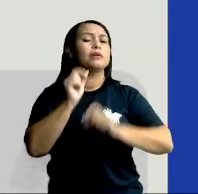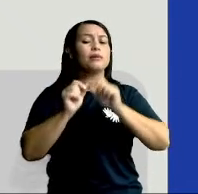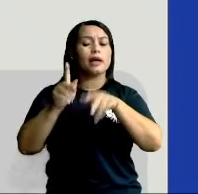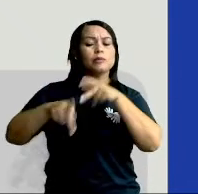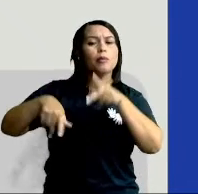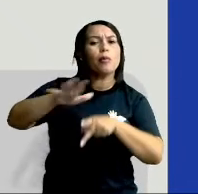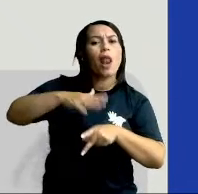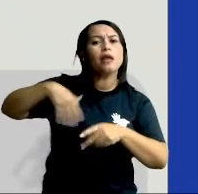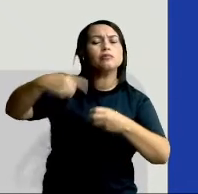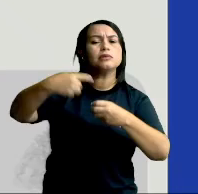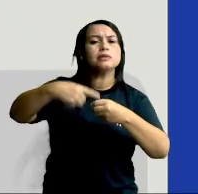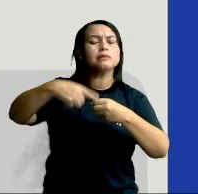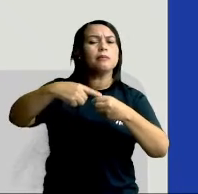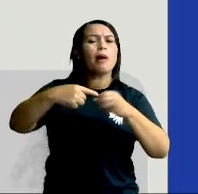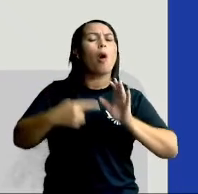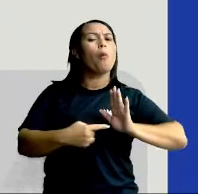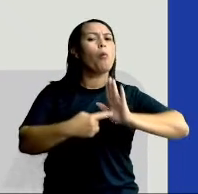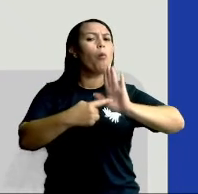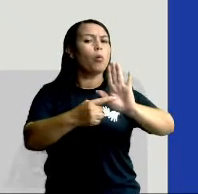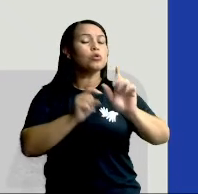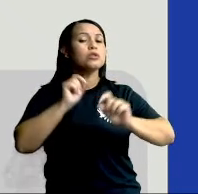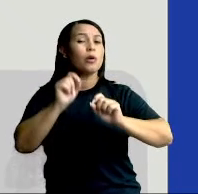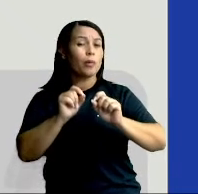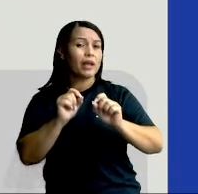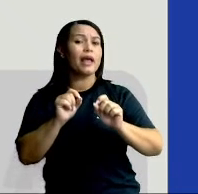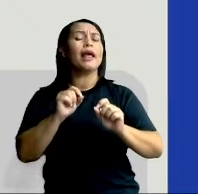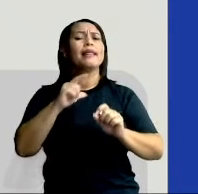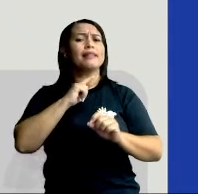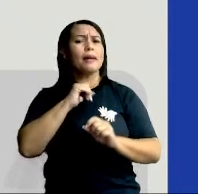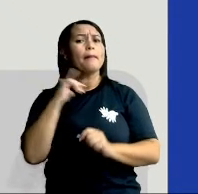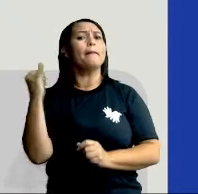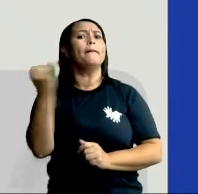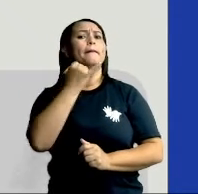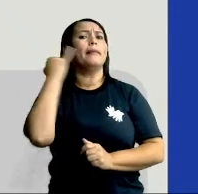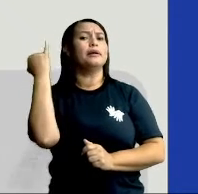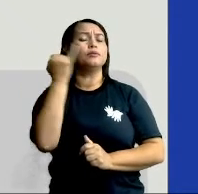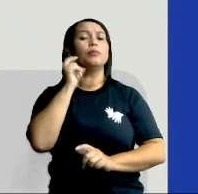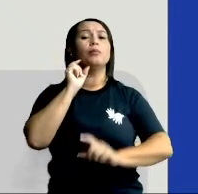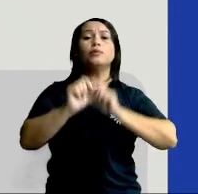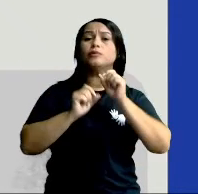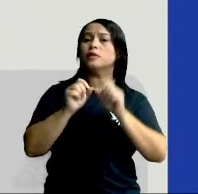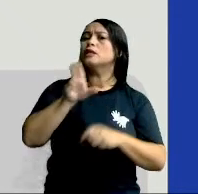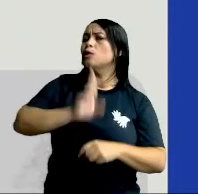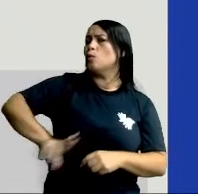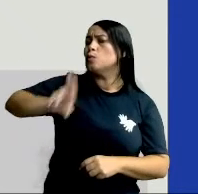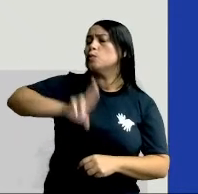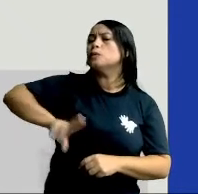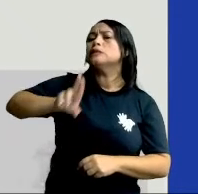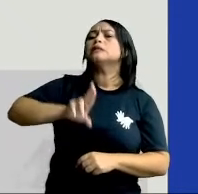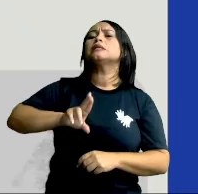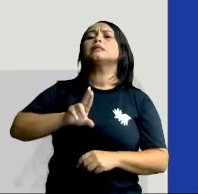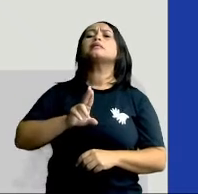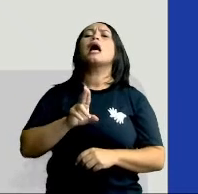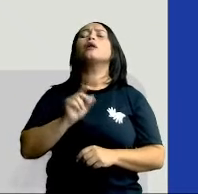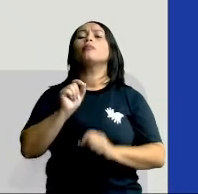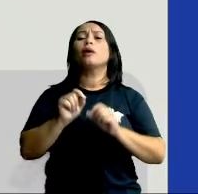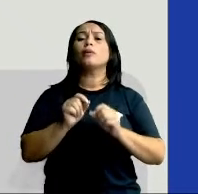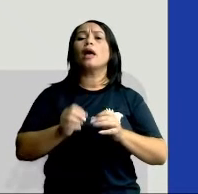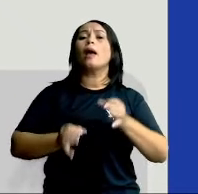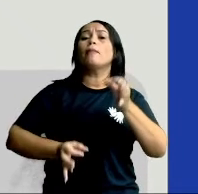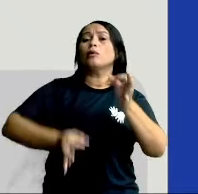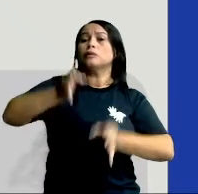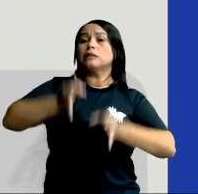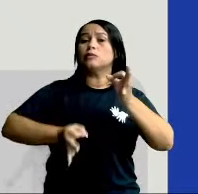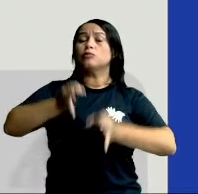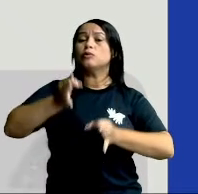populações municipais, cabe destacar, são o insumo mais importante utilizado pelo Tribunal de Contas da União.